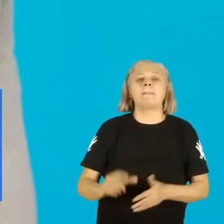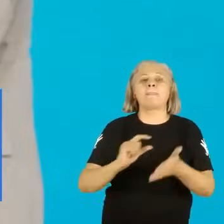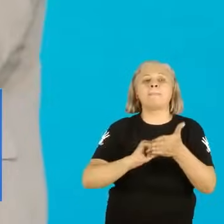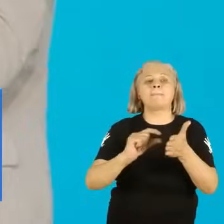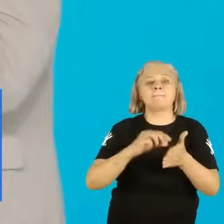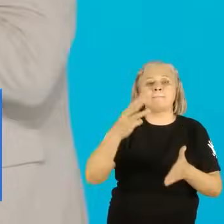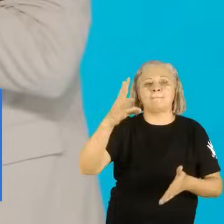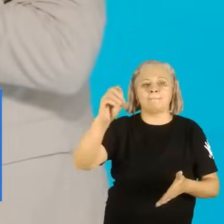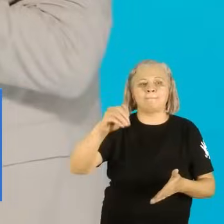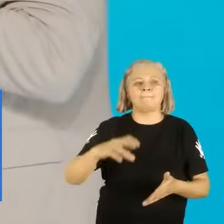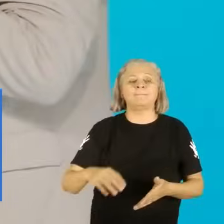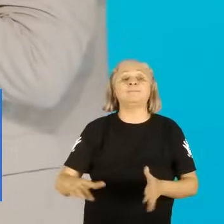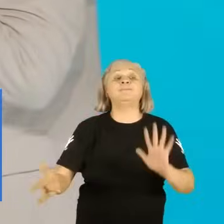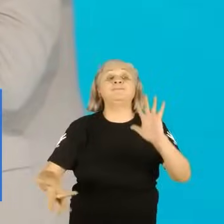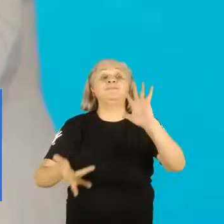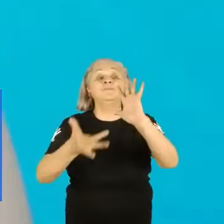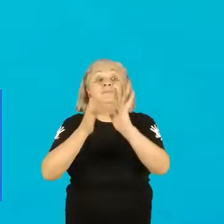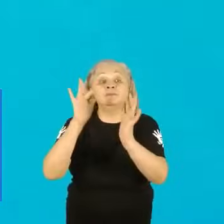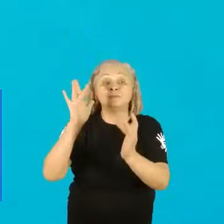Jesus,